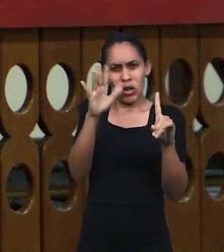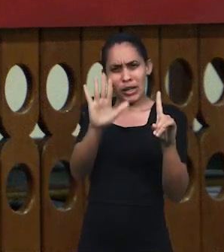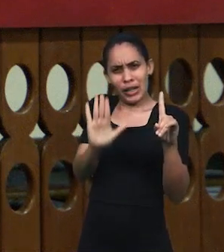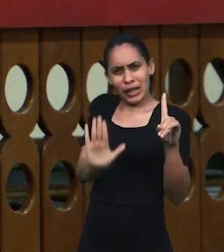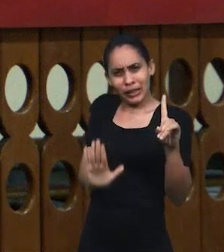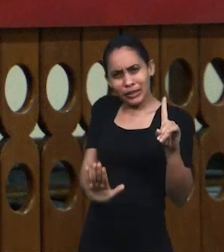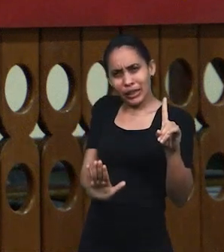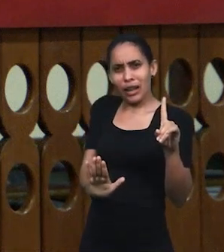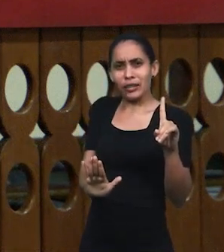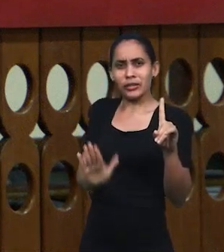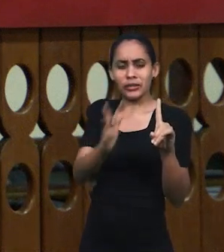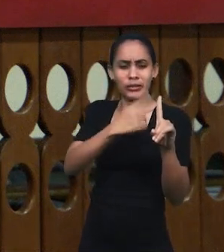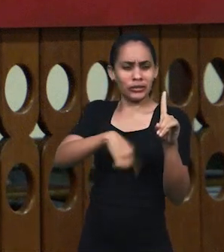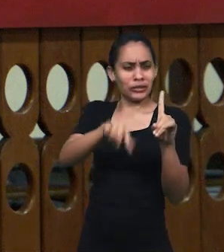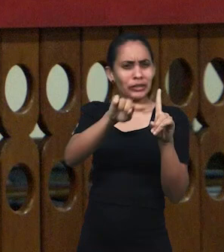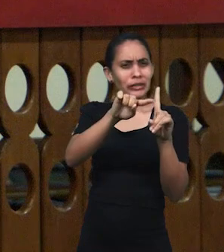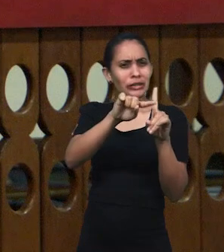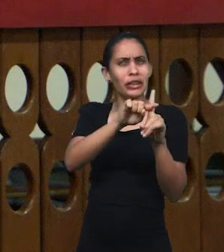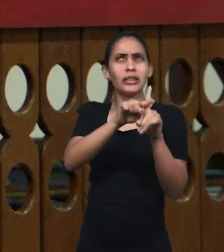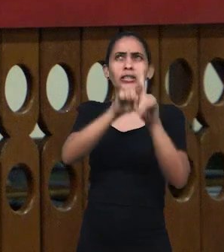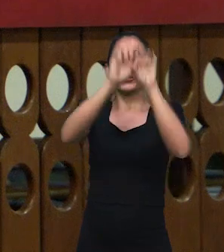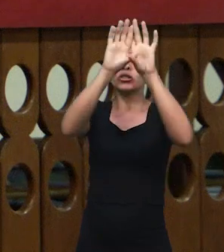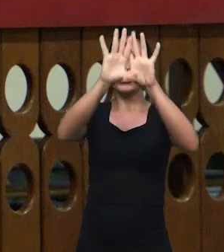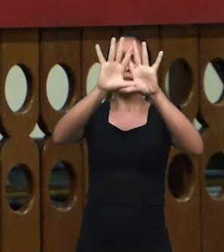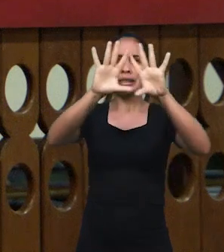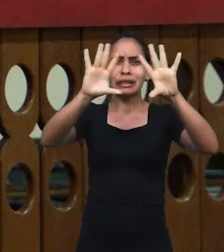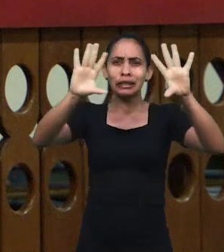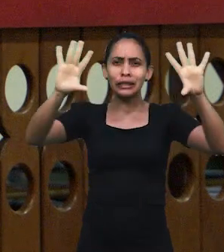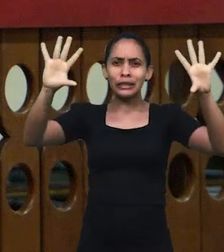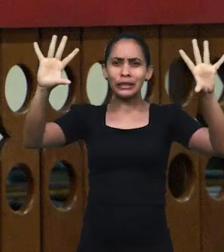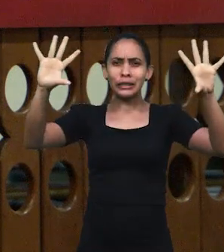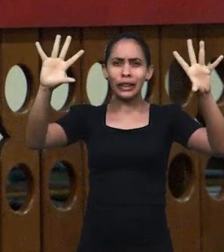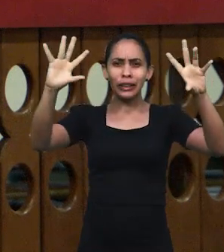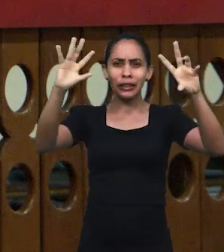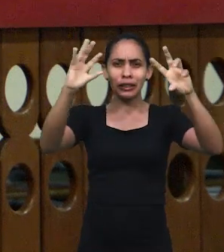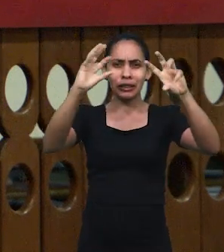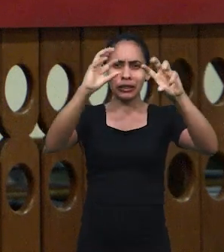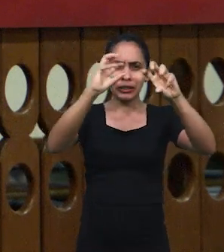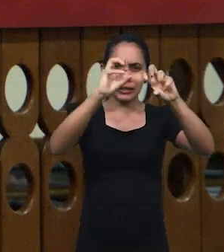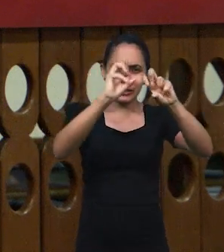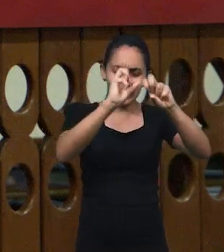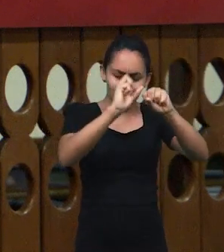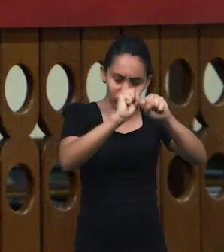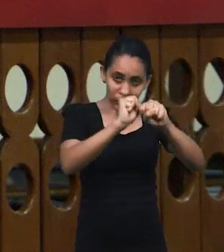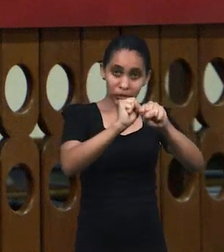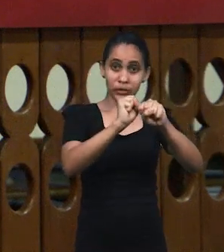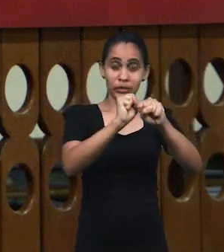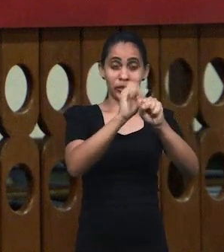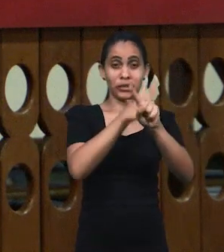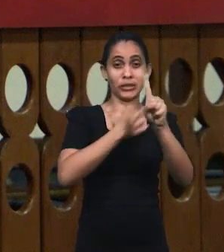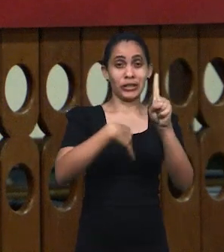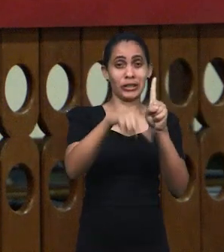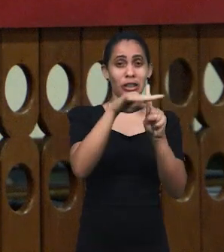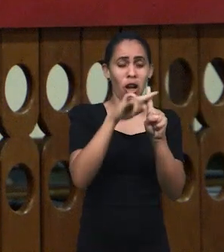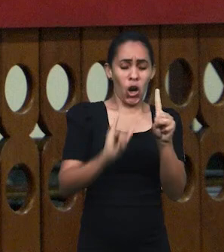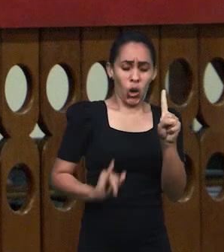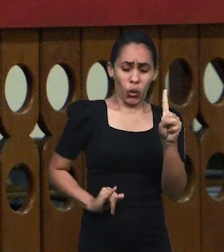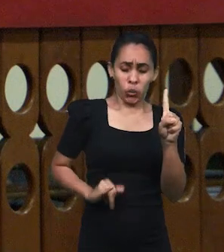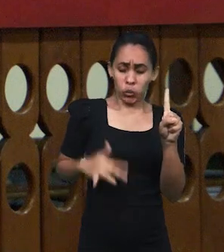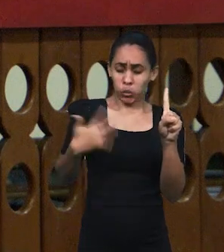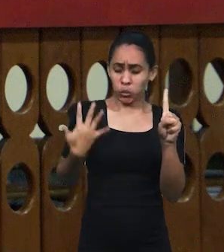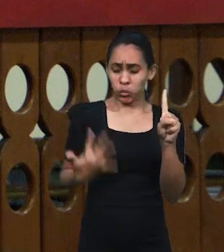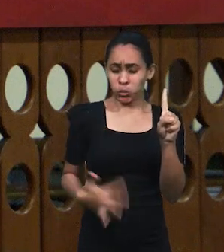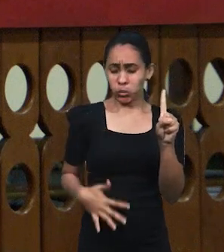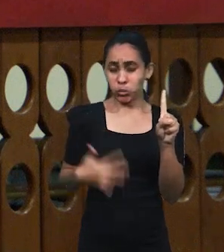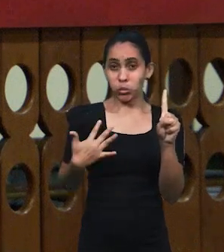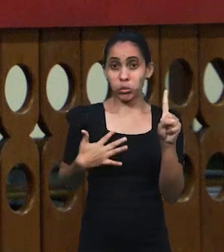3 horas da tarde, e Deus faz a tarde escurecer como noite. O sol se escureceu. A dor de Deus era tão grande que